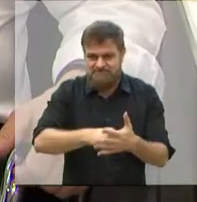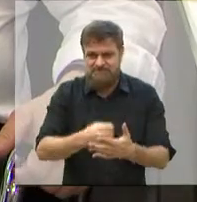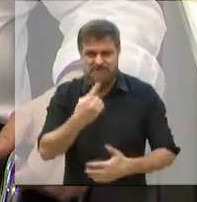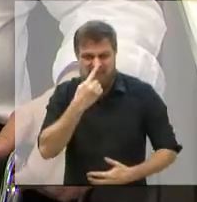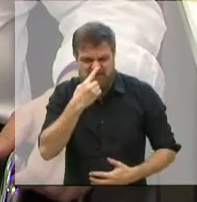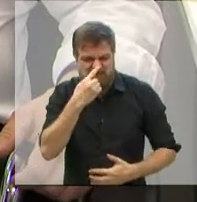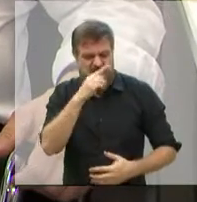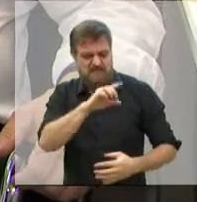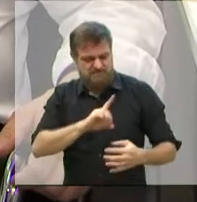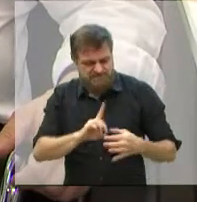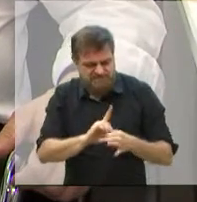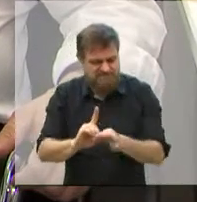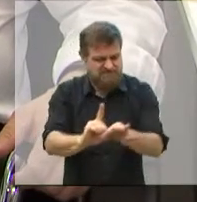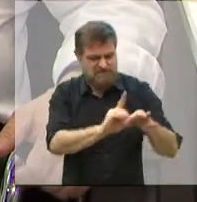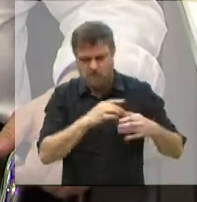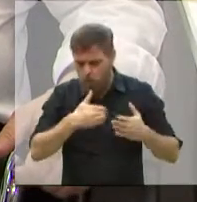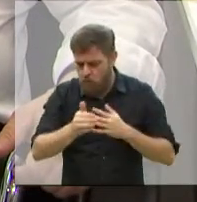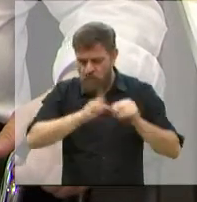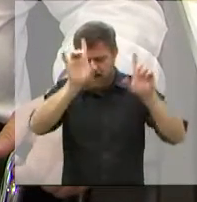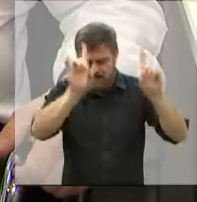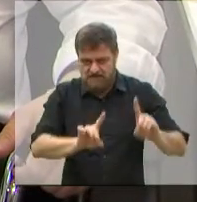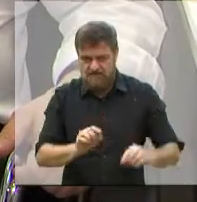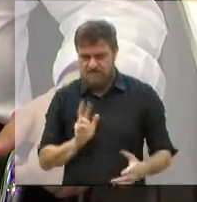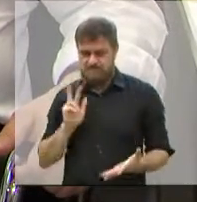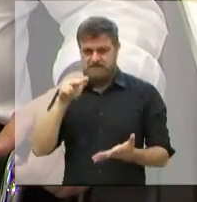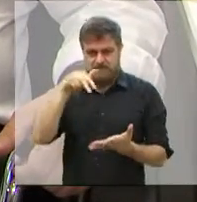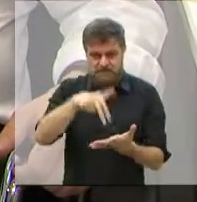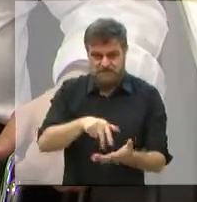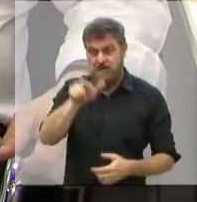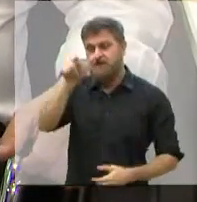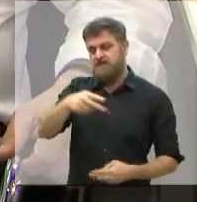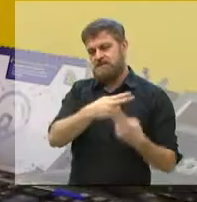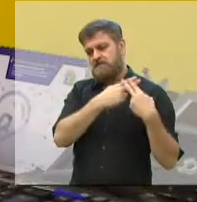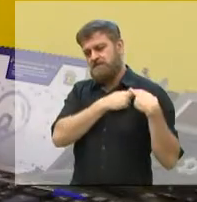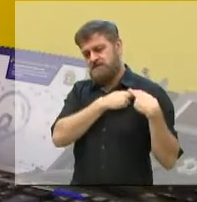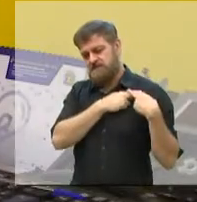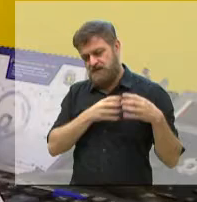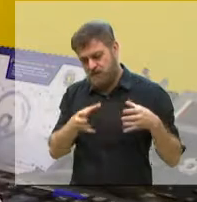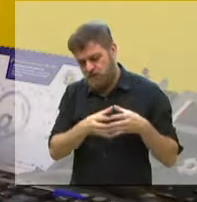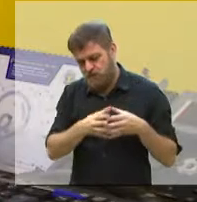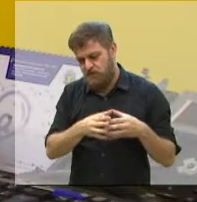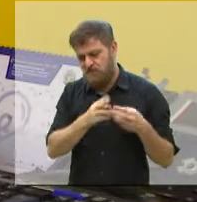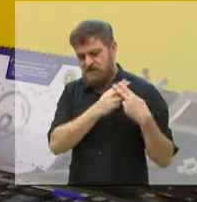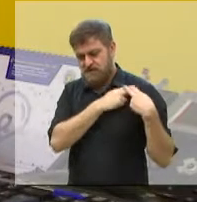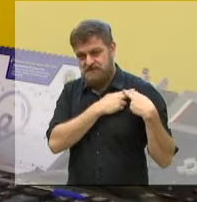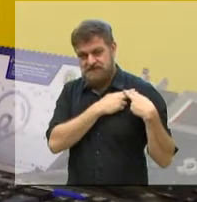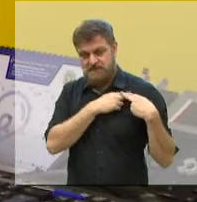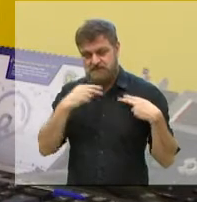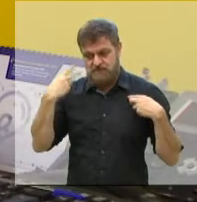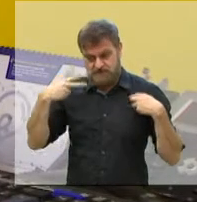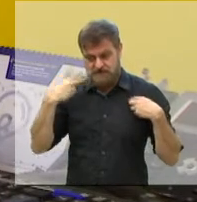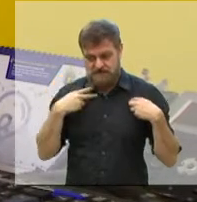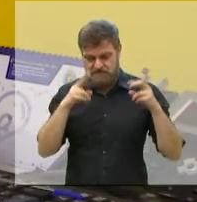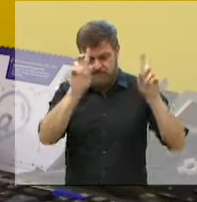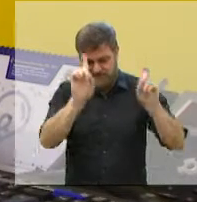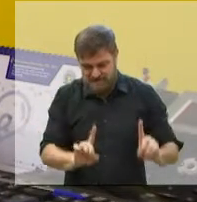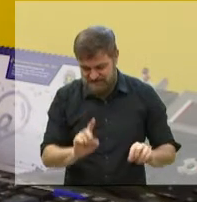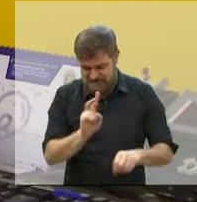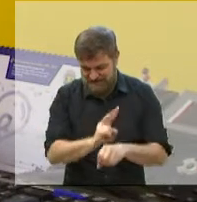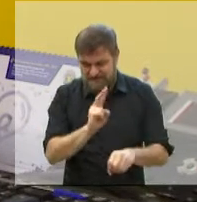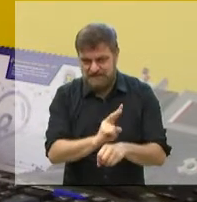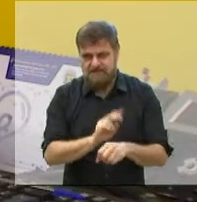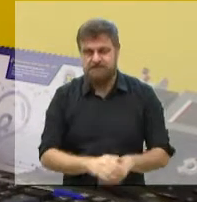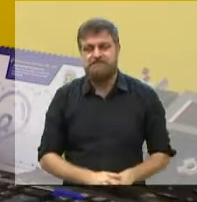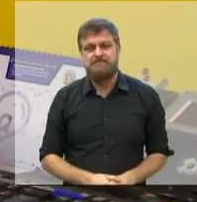né? Pessoa que tenha qualquer tipo de deficiência, o senhor está ali, né? Tanto que é presidente da comissão hoje. Sim, então, para você